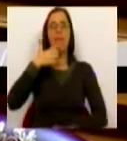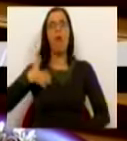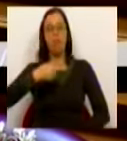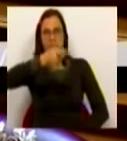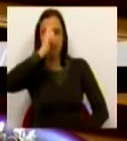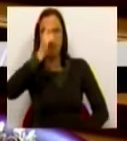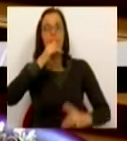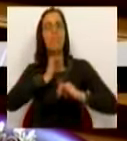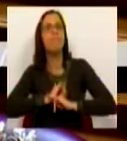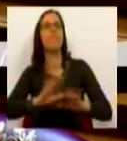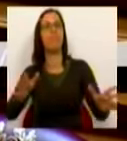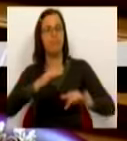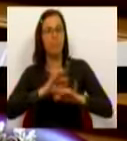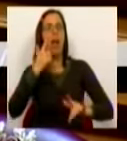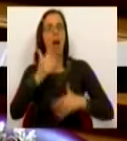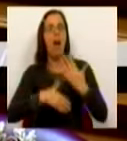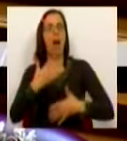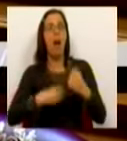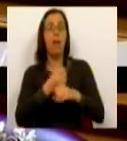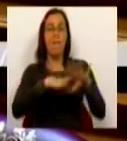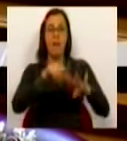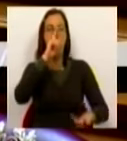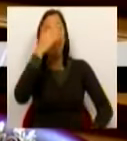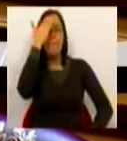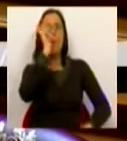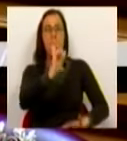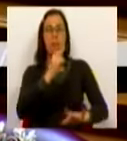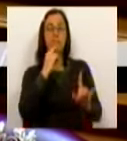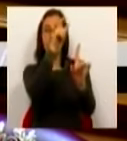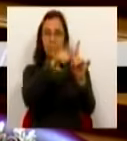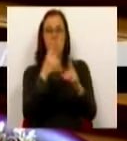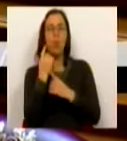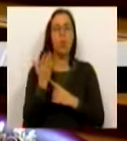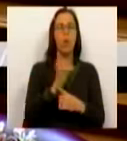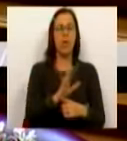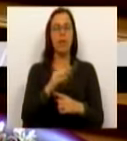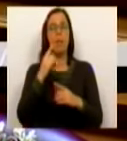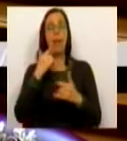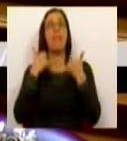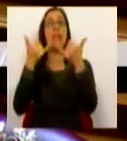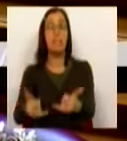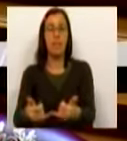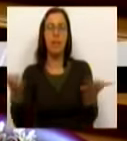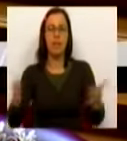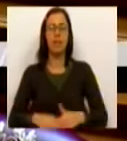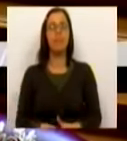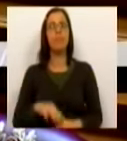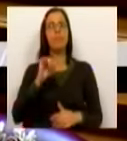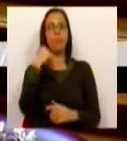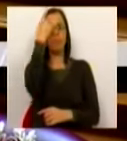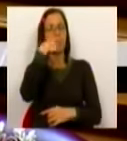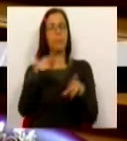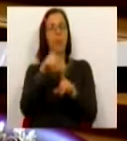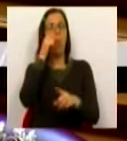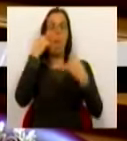honrar, divulgando e perpetuando a sua obra e a sua memória, fazendo de si um exemplo para os vindouros. O seu prestígio